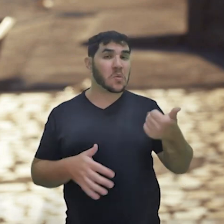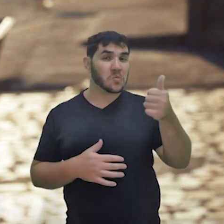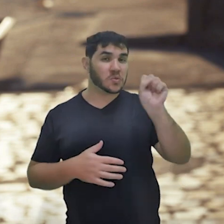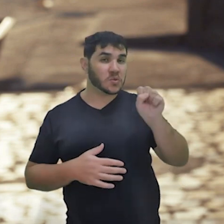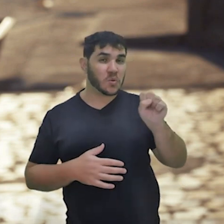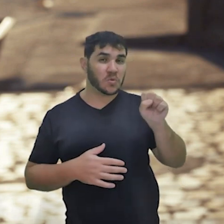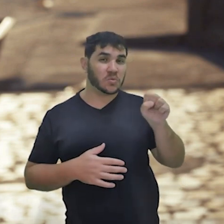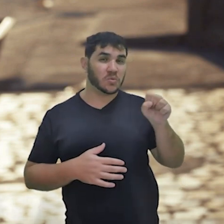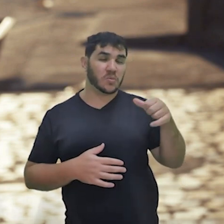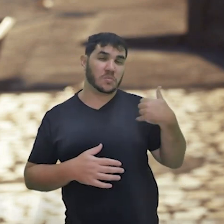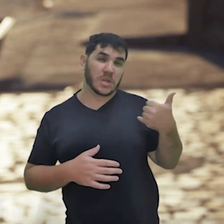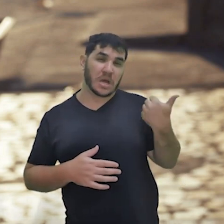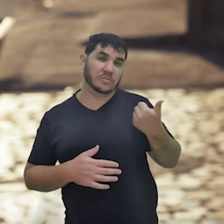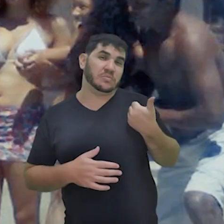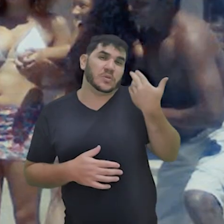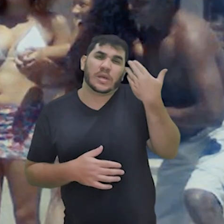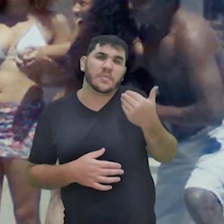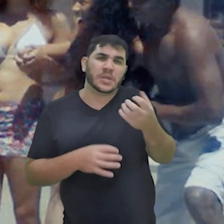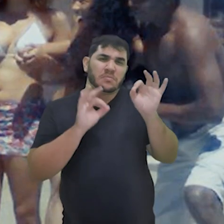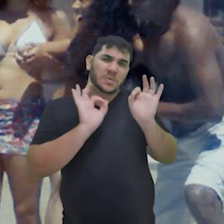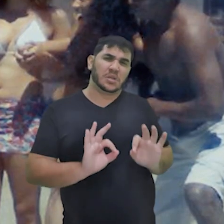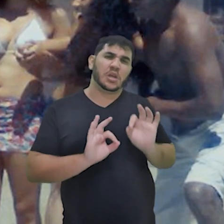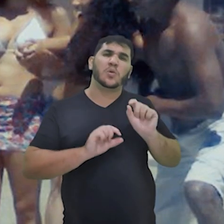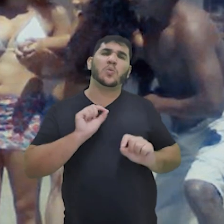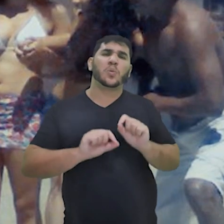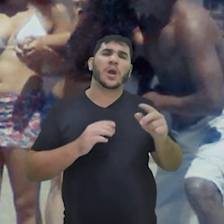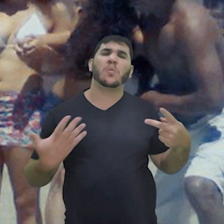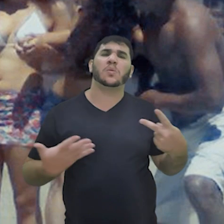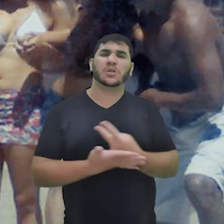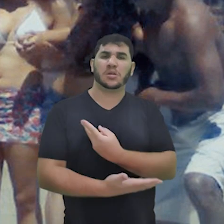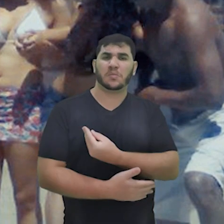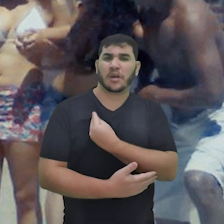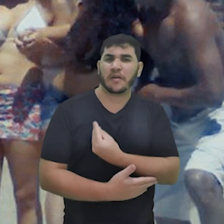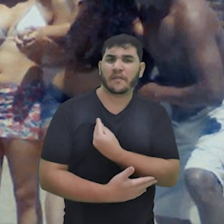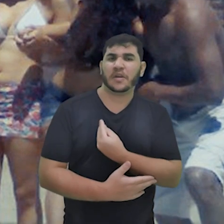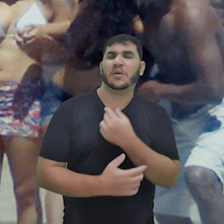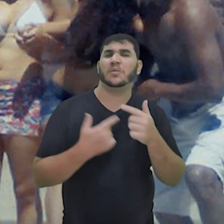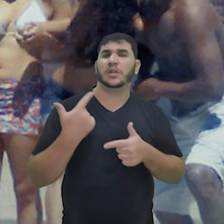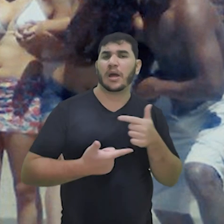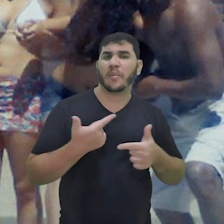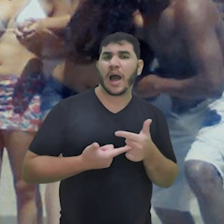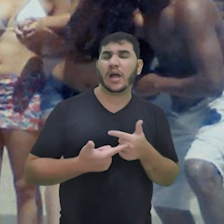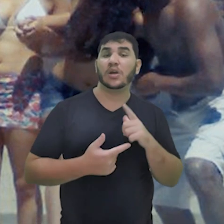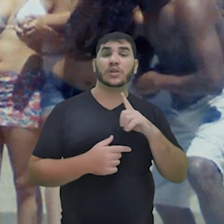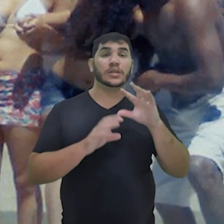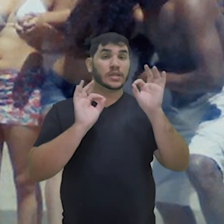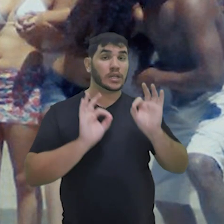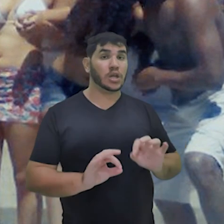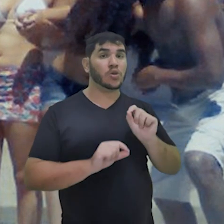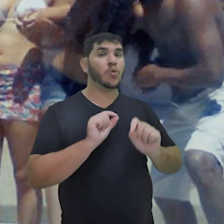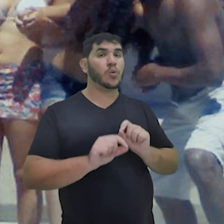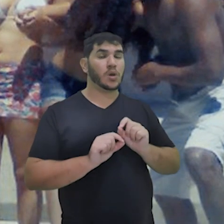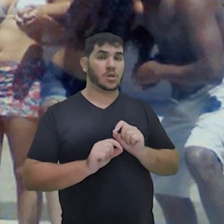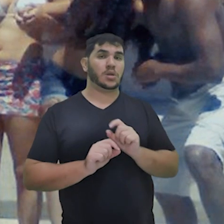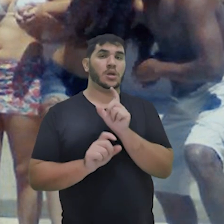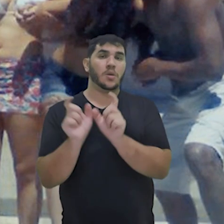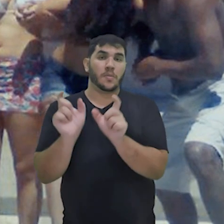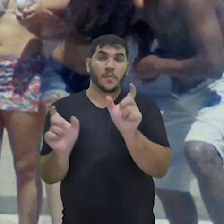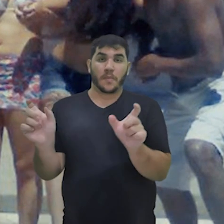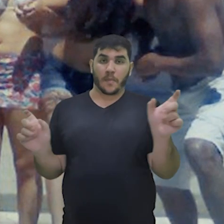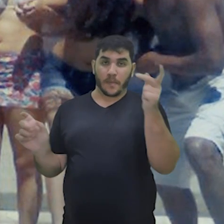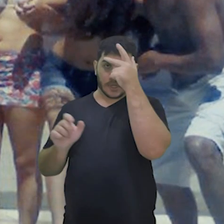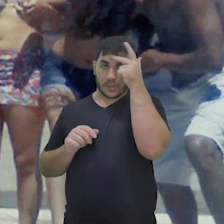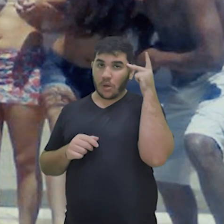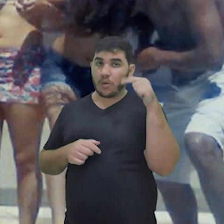muita certeza do que eu queria, do que estava acontecendo. A única certeza que eu tinha é que eu estava com pessoas